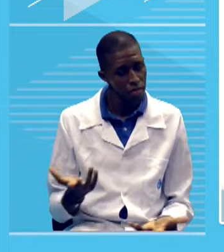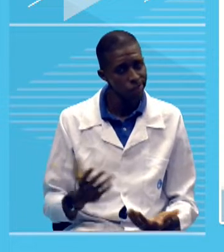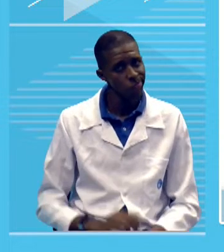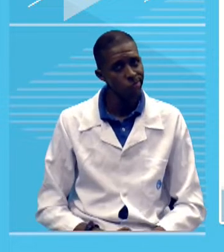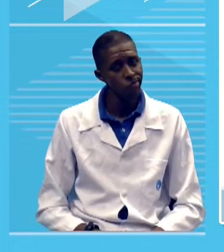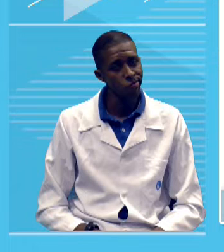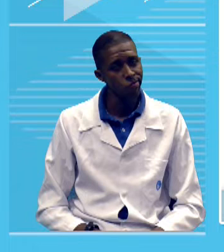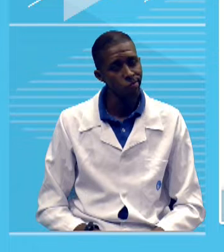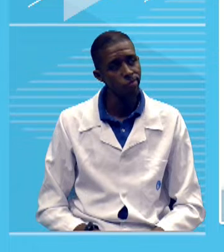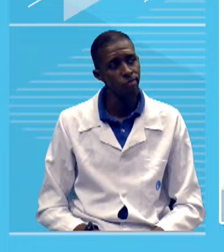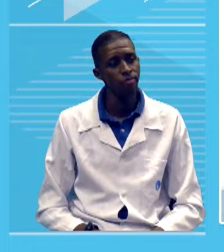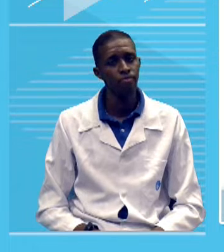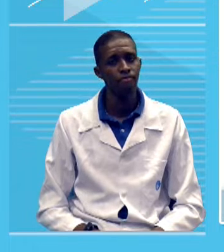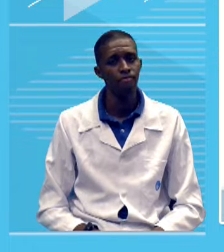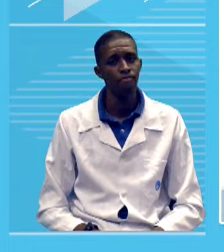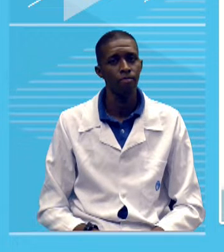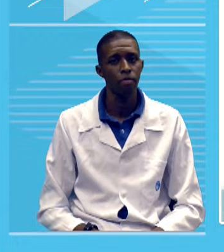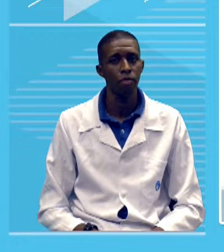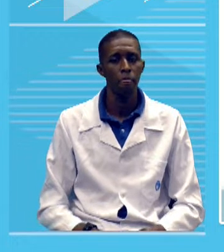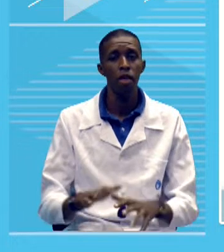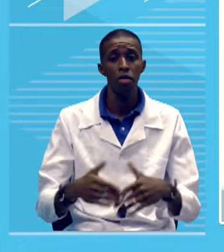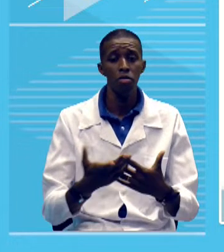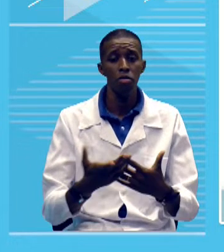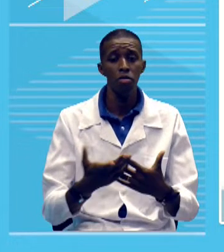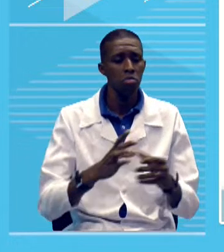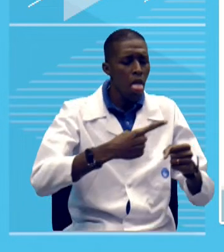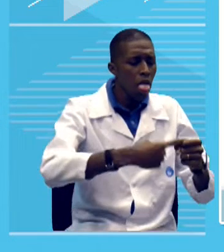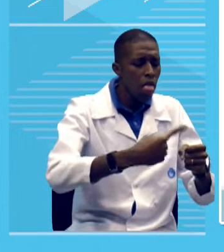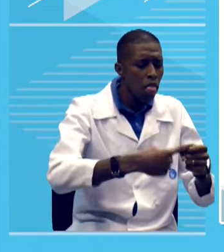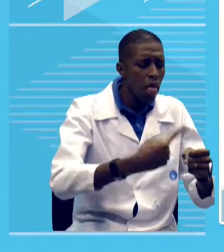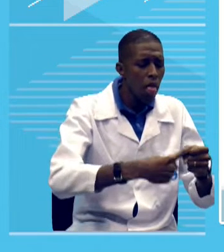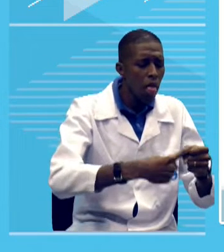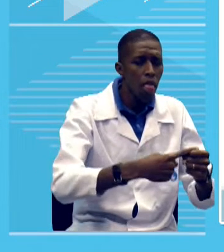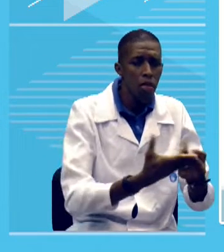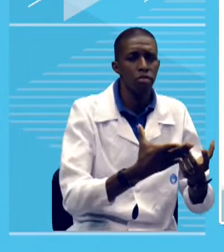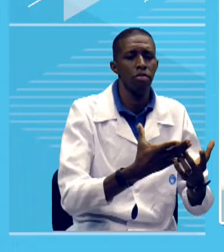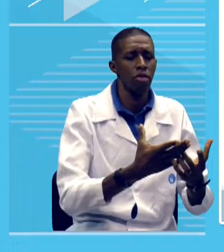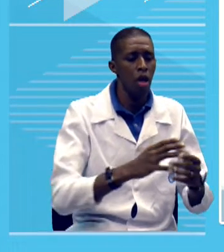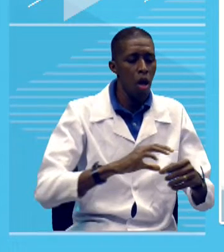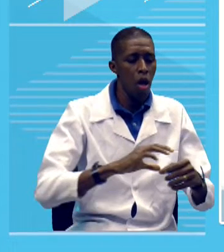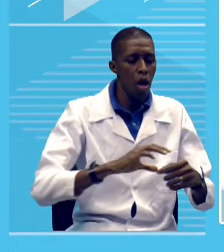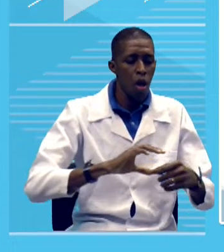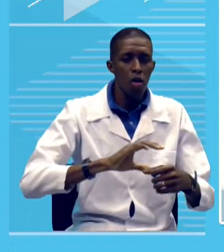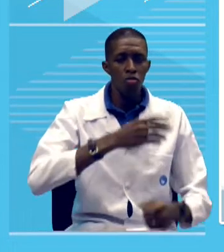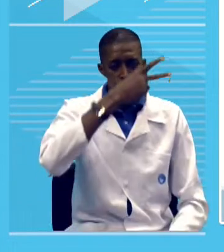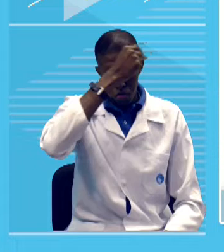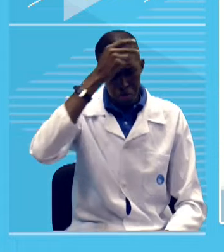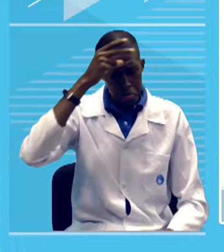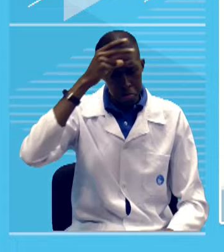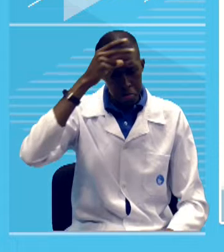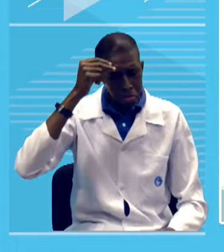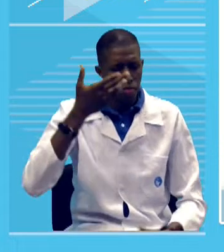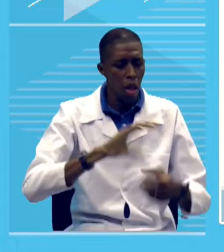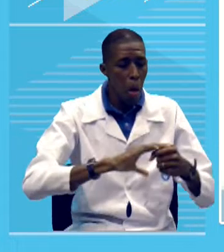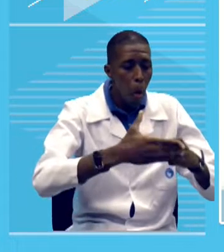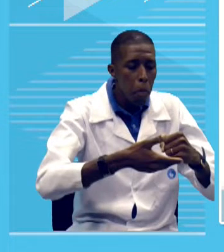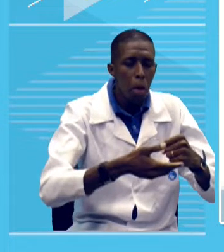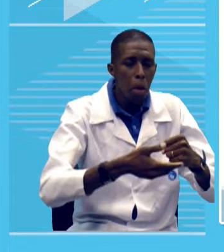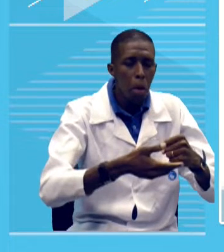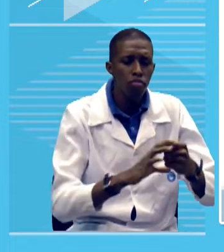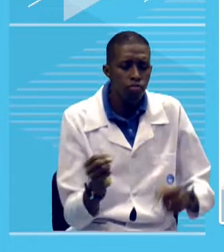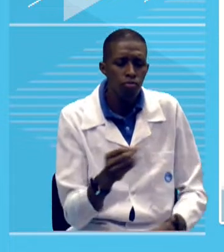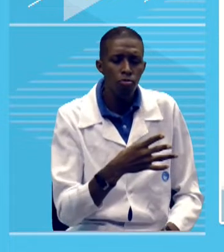numa cidade Olha tem um prefeito aqui surge um novo bairro aqui na minha cidade o prefeito deixou uma praça muito